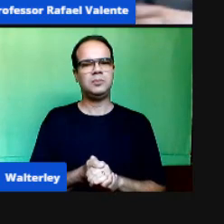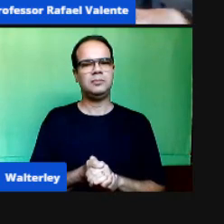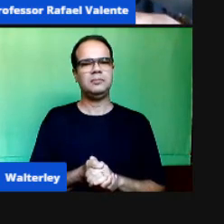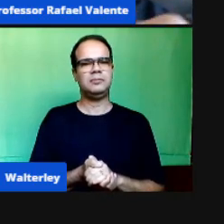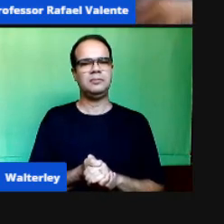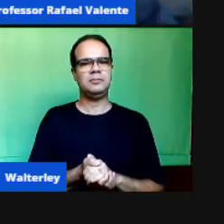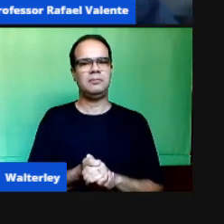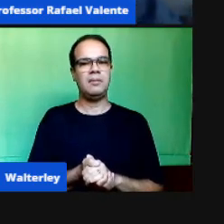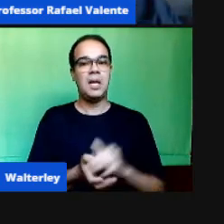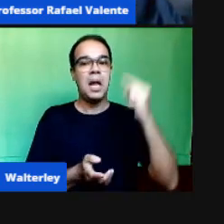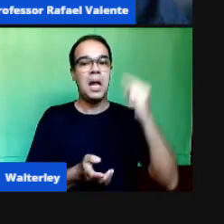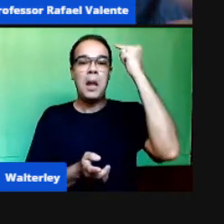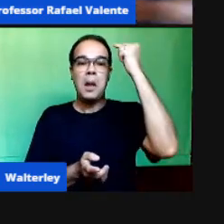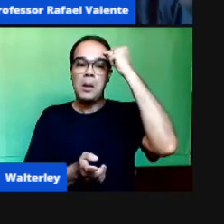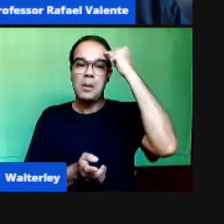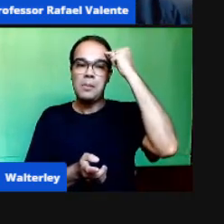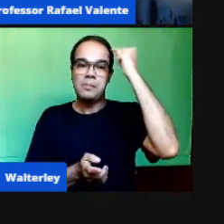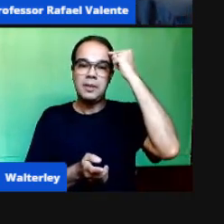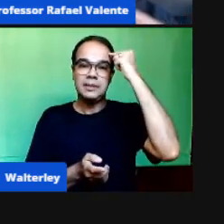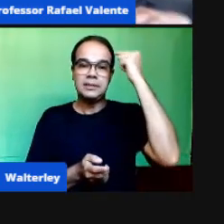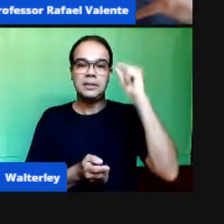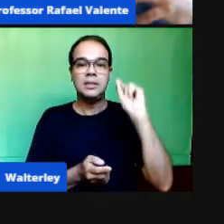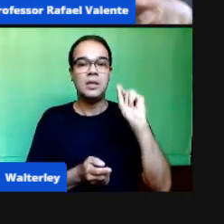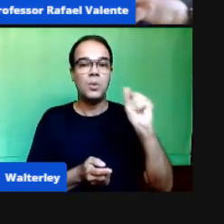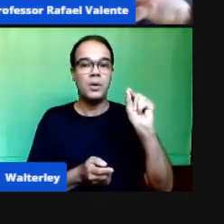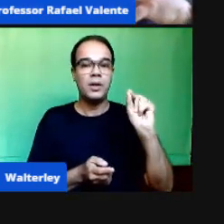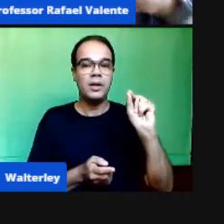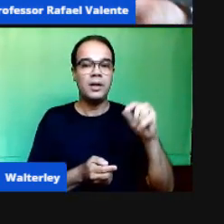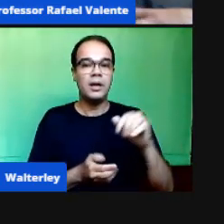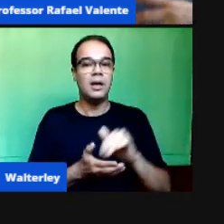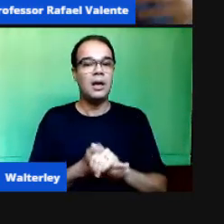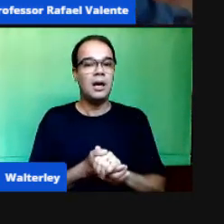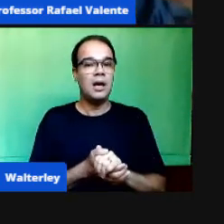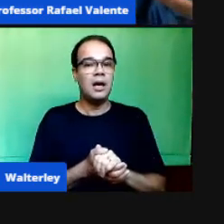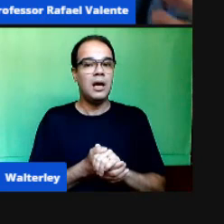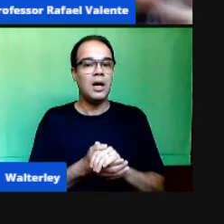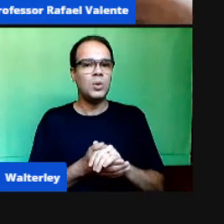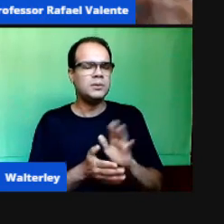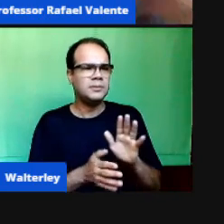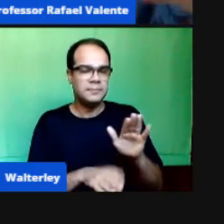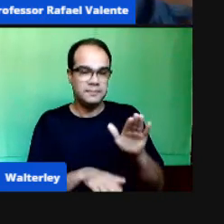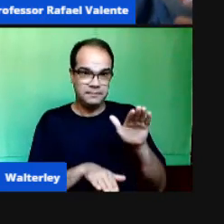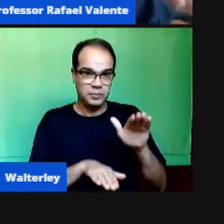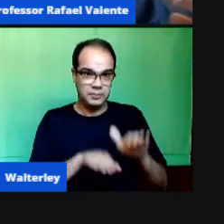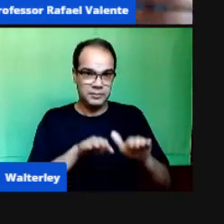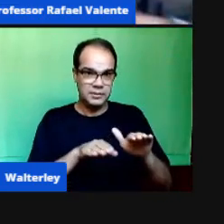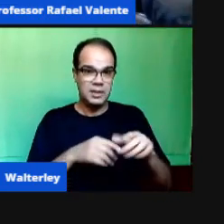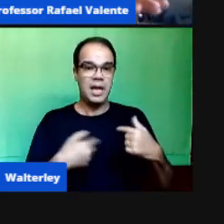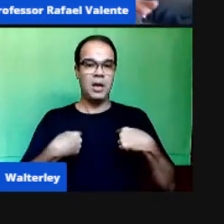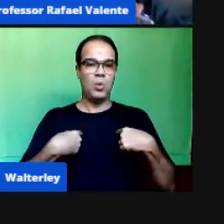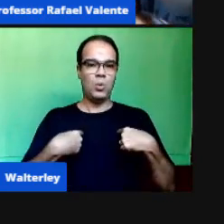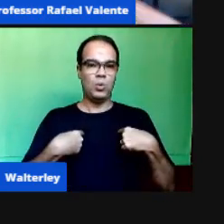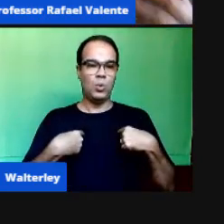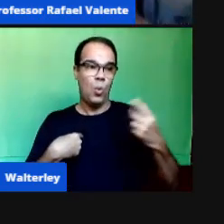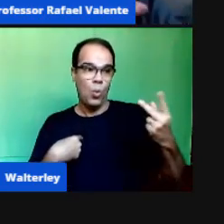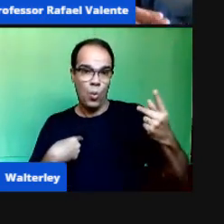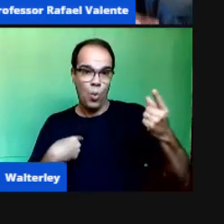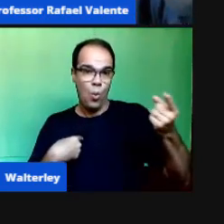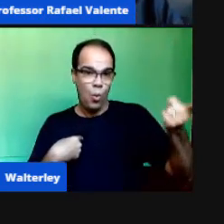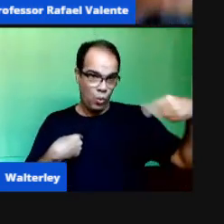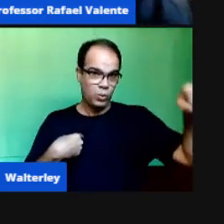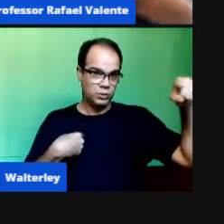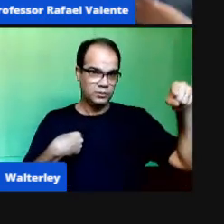um investimento por fora, né, um investimento de qual é a imagem que eu estou passando, qual é o relógio